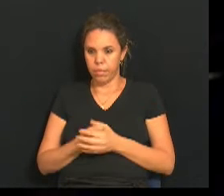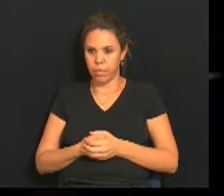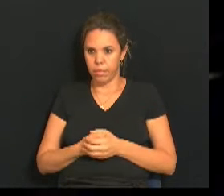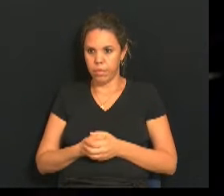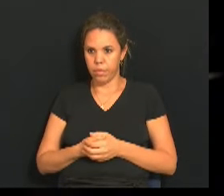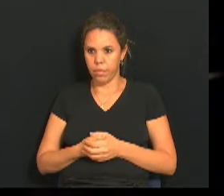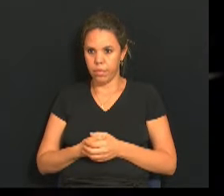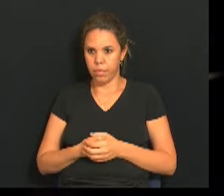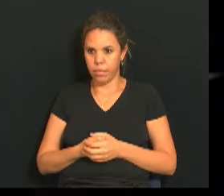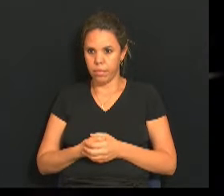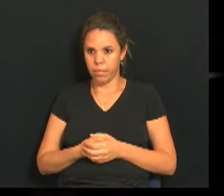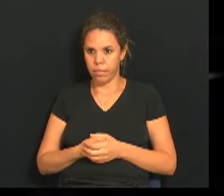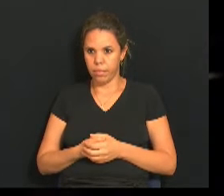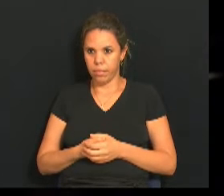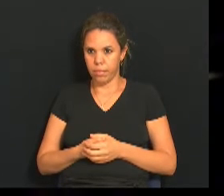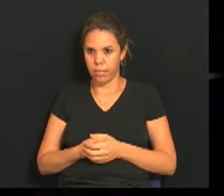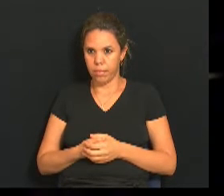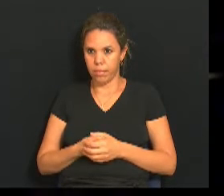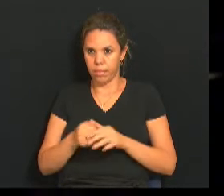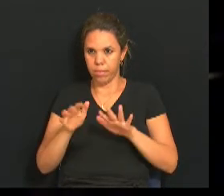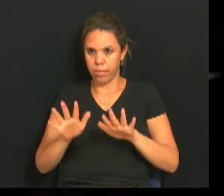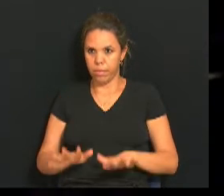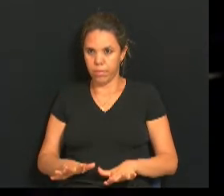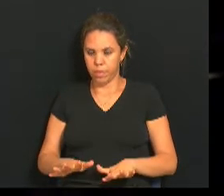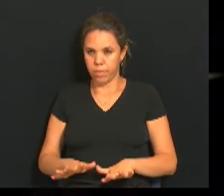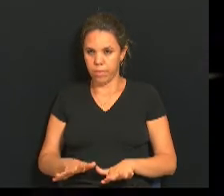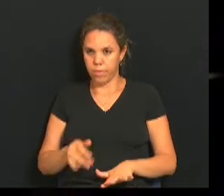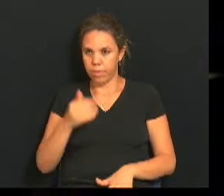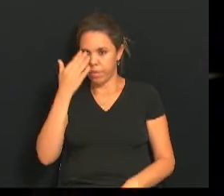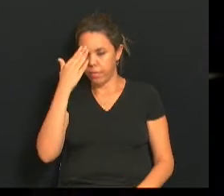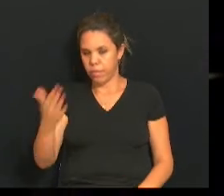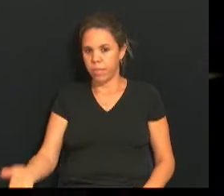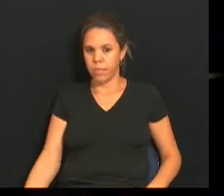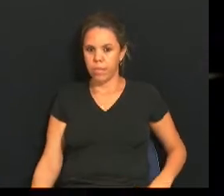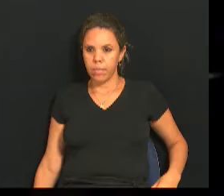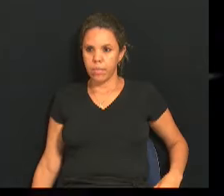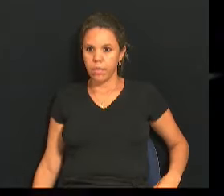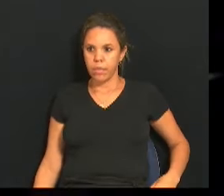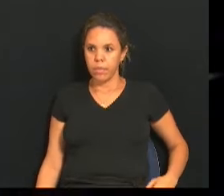da gestão democrática. Eu fico por aqui, então, por enquanto. Obrigado.